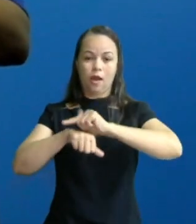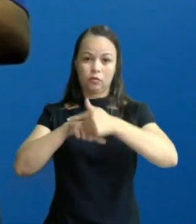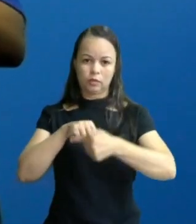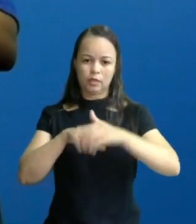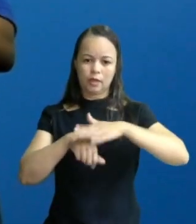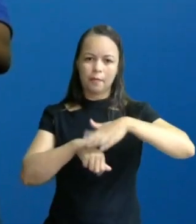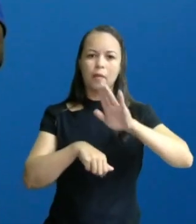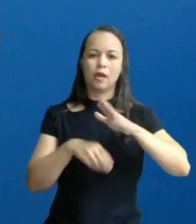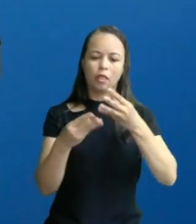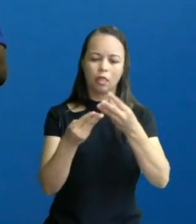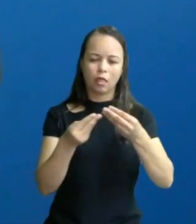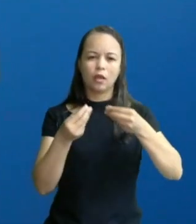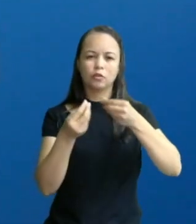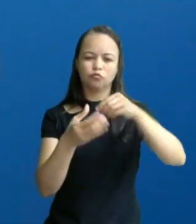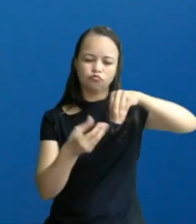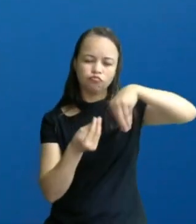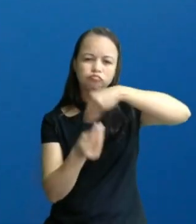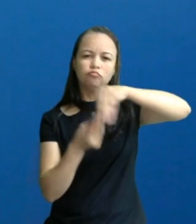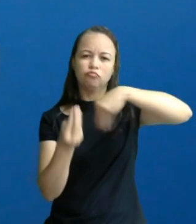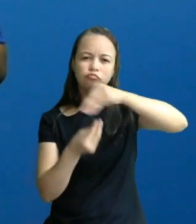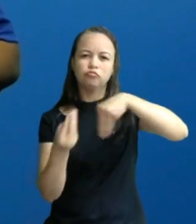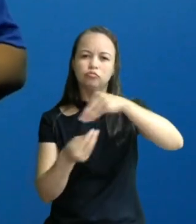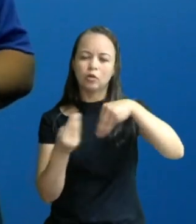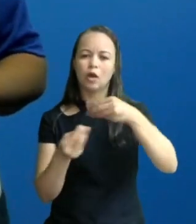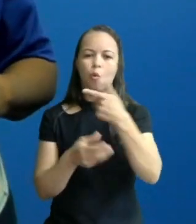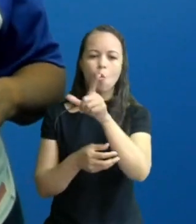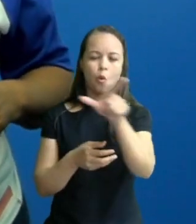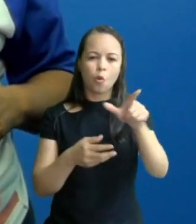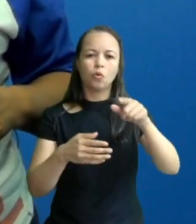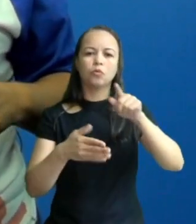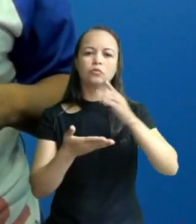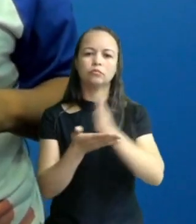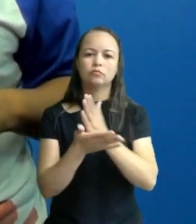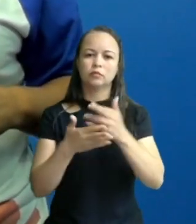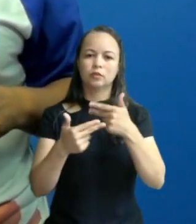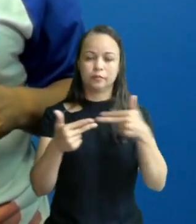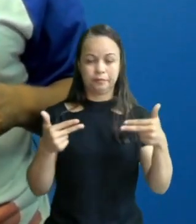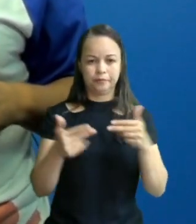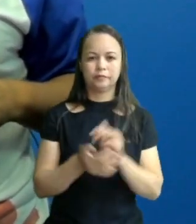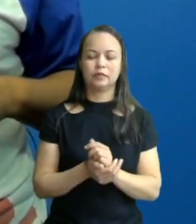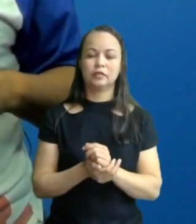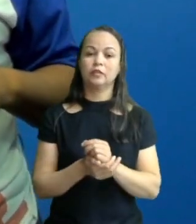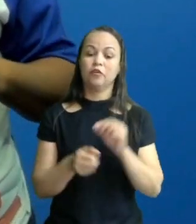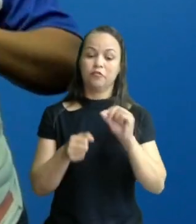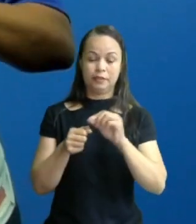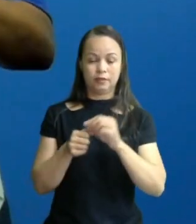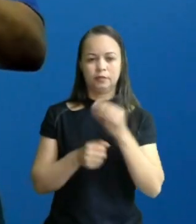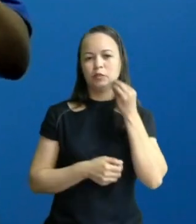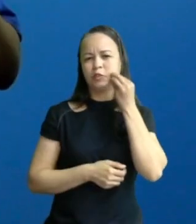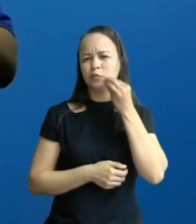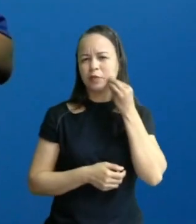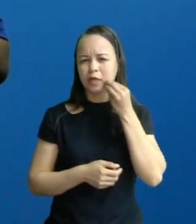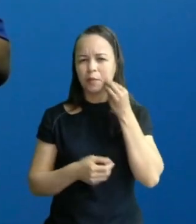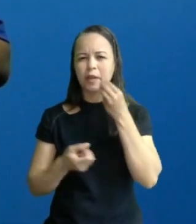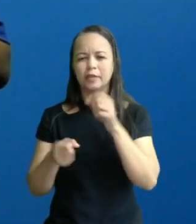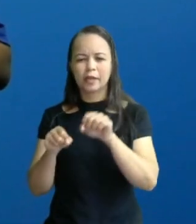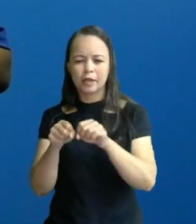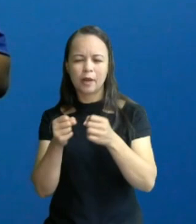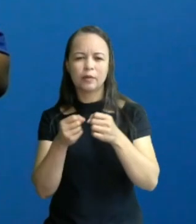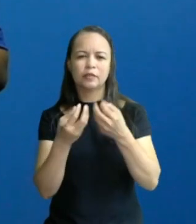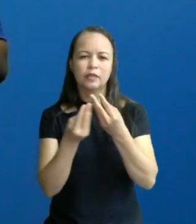mais consegue dissolver outras substâncias, né? Fizemos o experimento, né, da quebra da